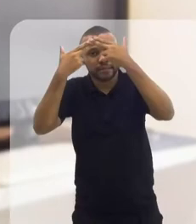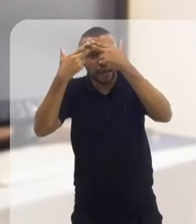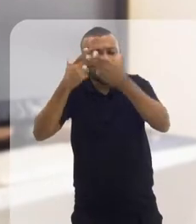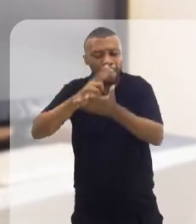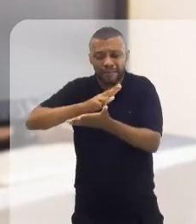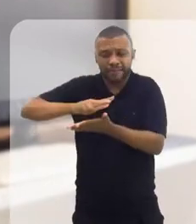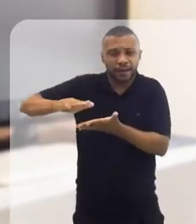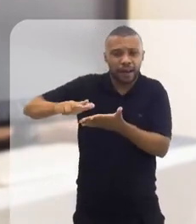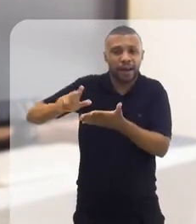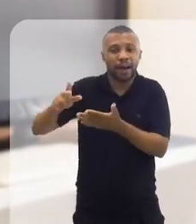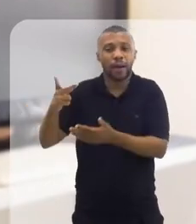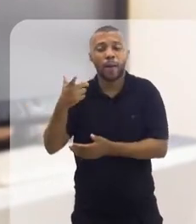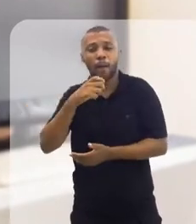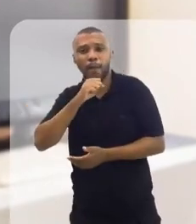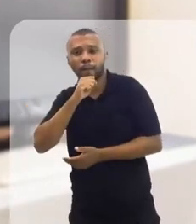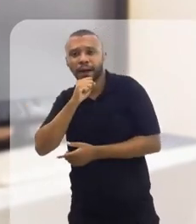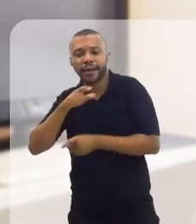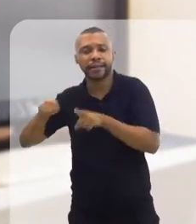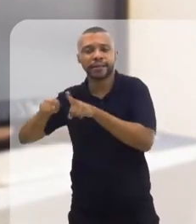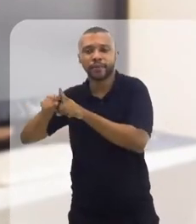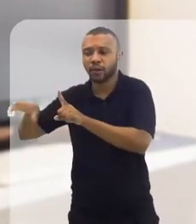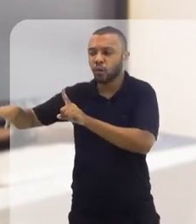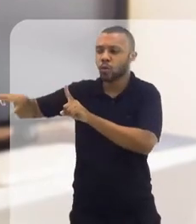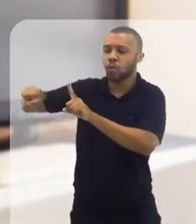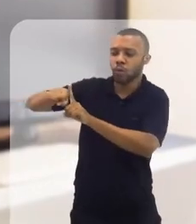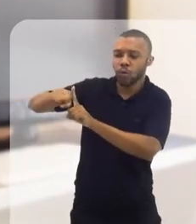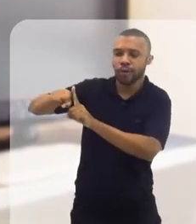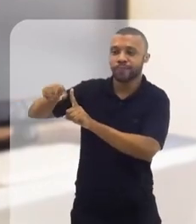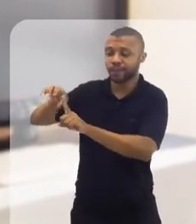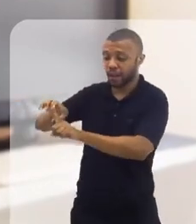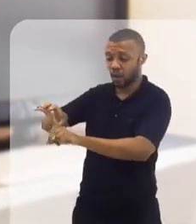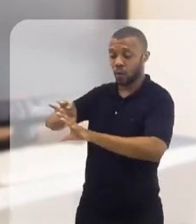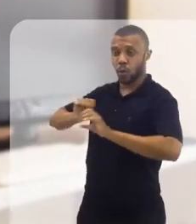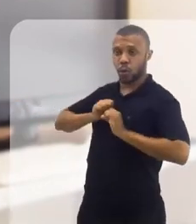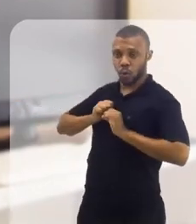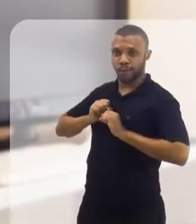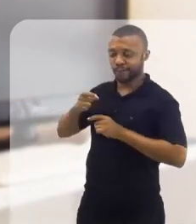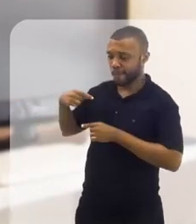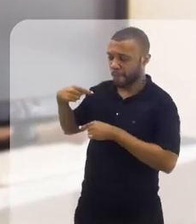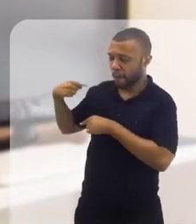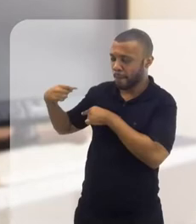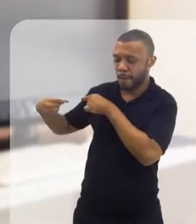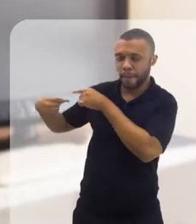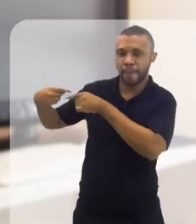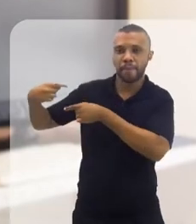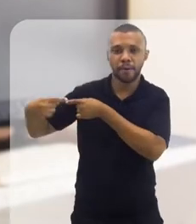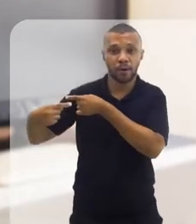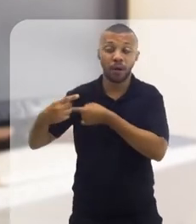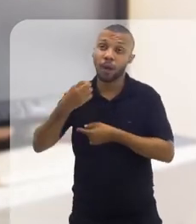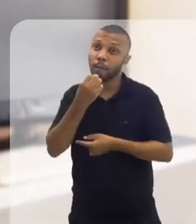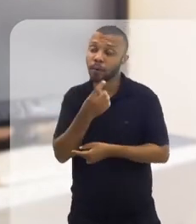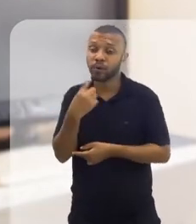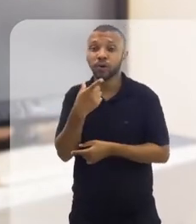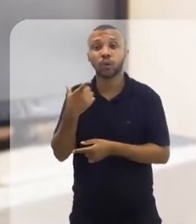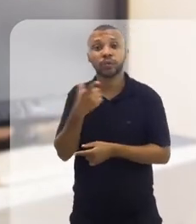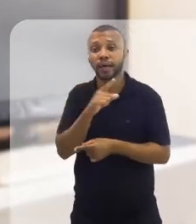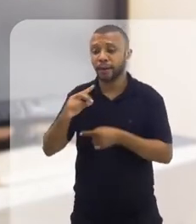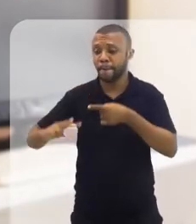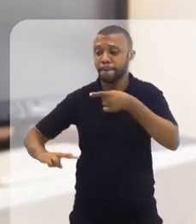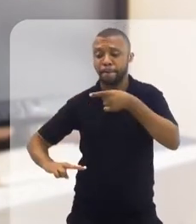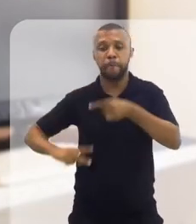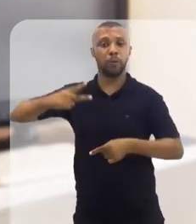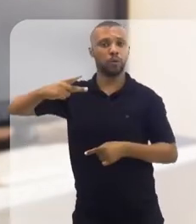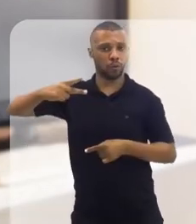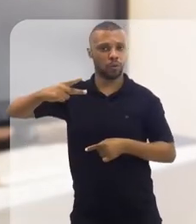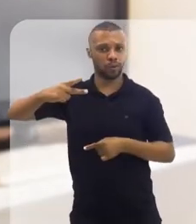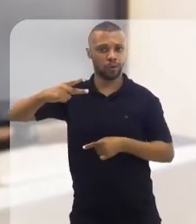você traz marcas, seus pais também trazem marcas, e os pais deles também. E é legal a gente conseguir, de repente, romper um